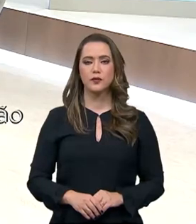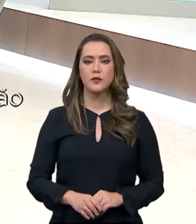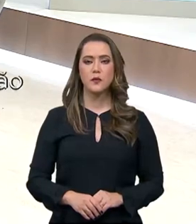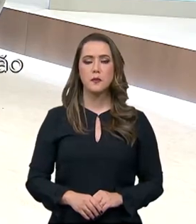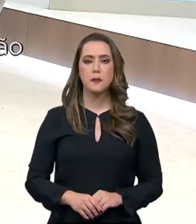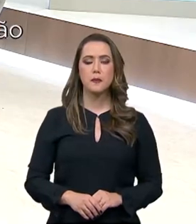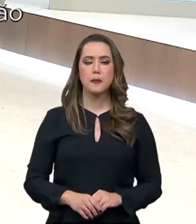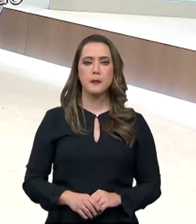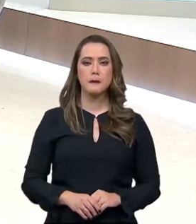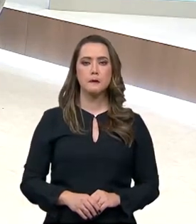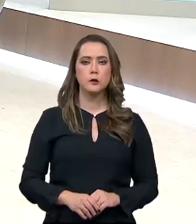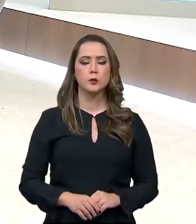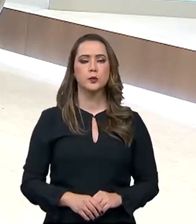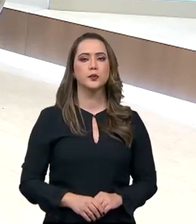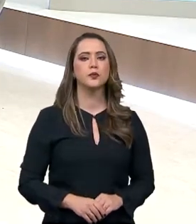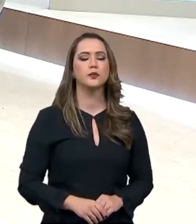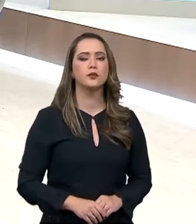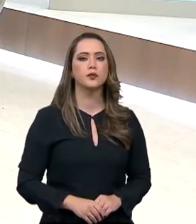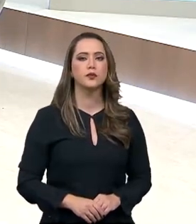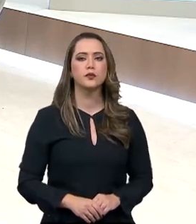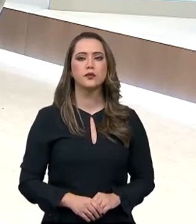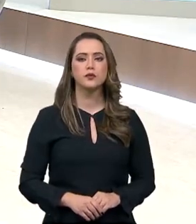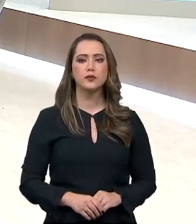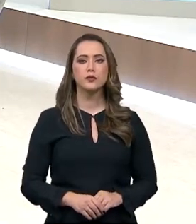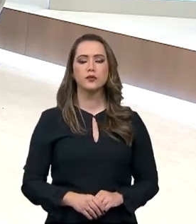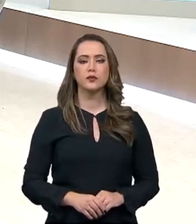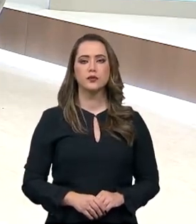Transcrição e